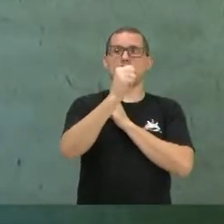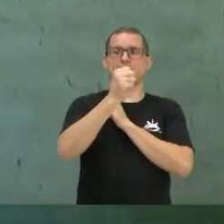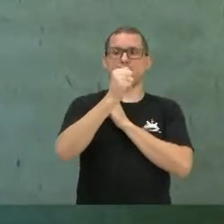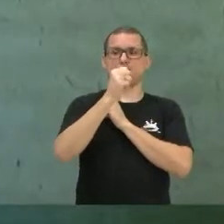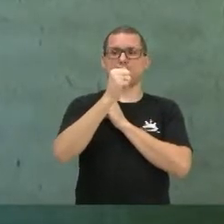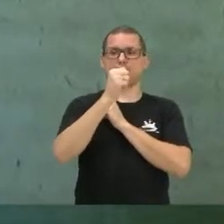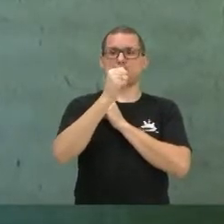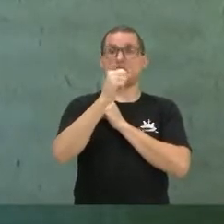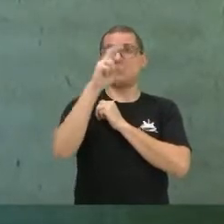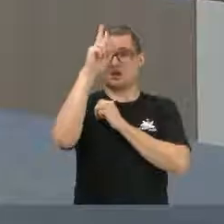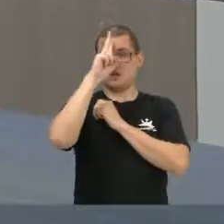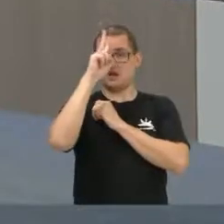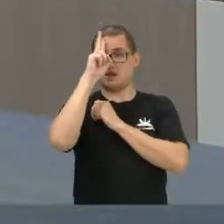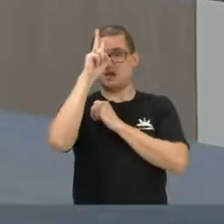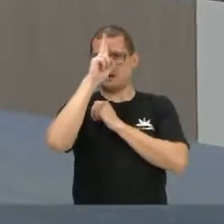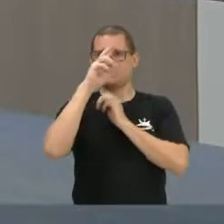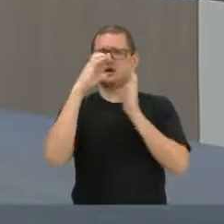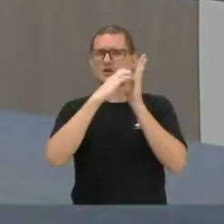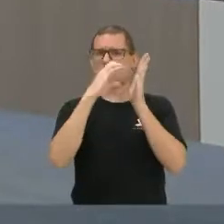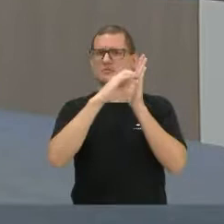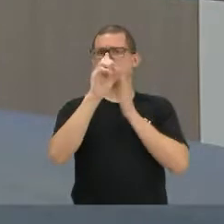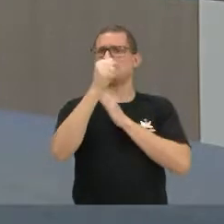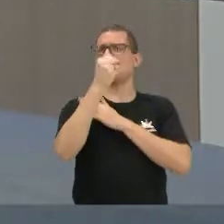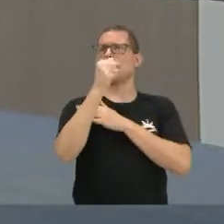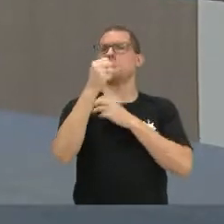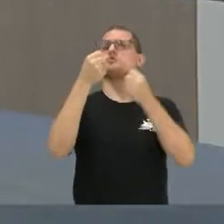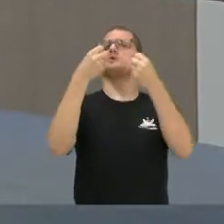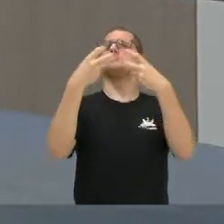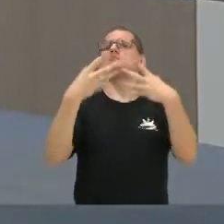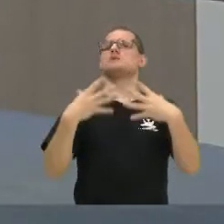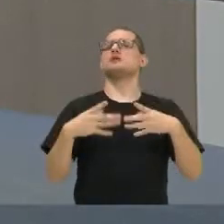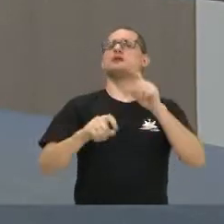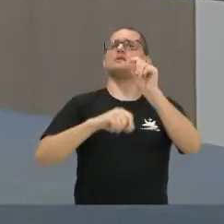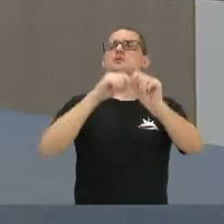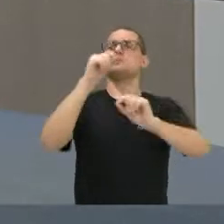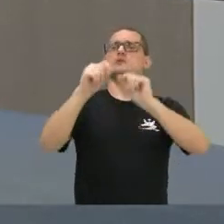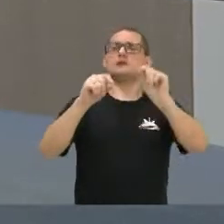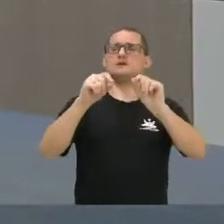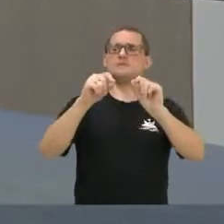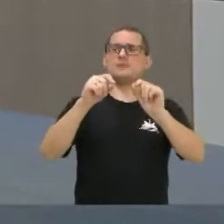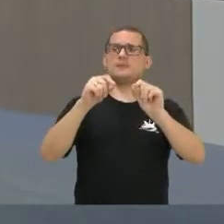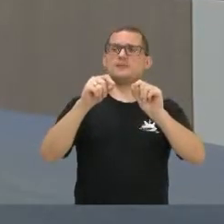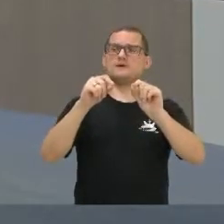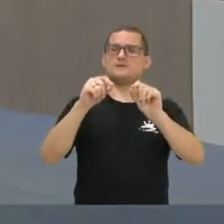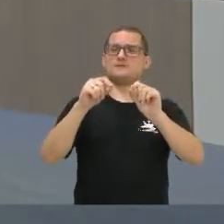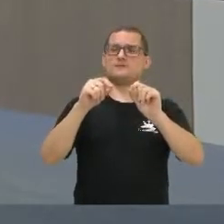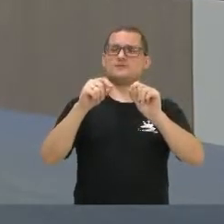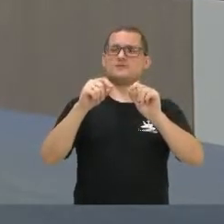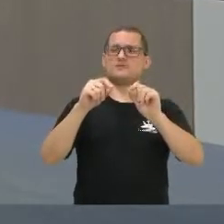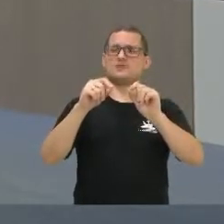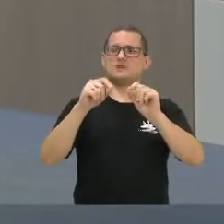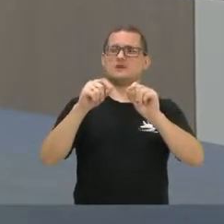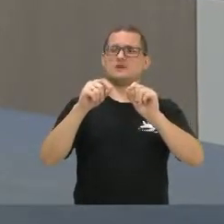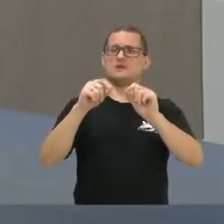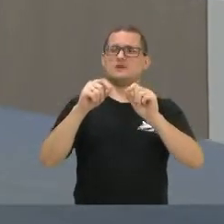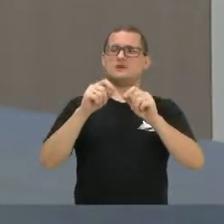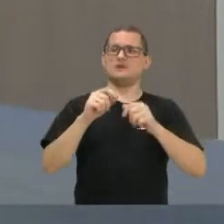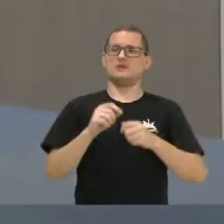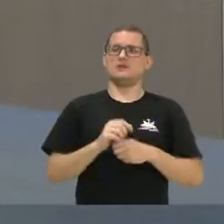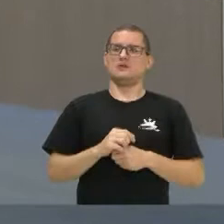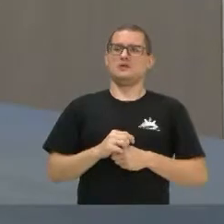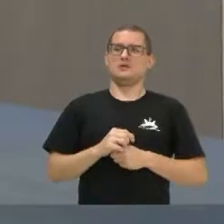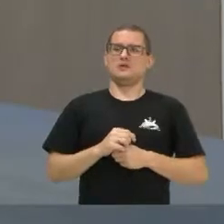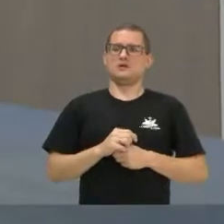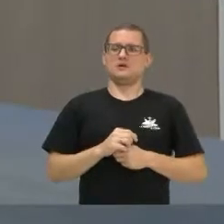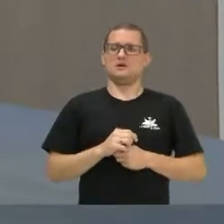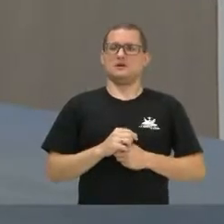se lembra bem o cordeiro começou a abrir os livros havia